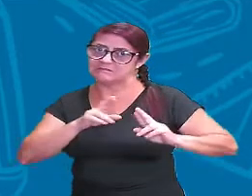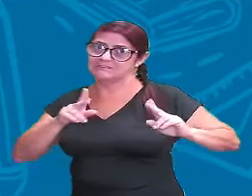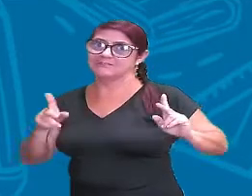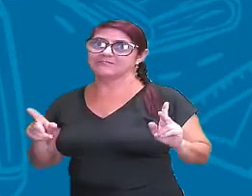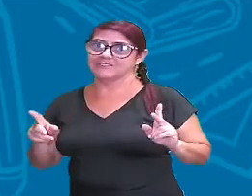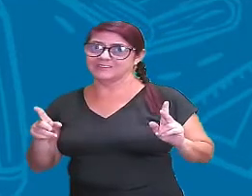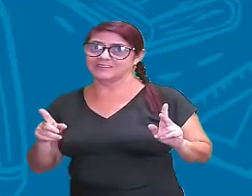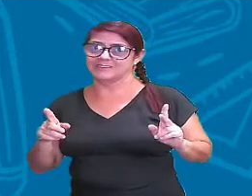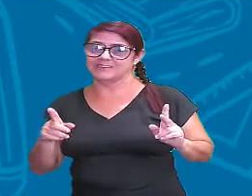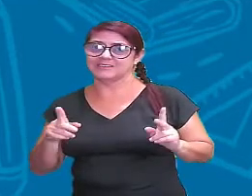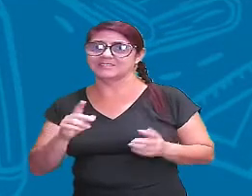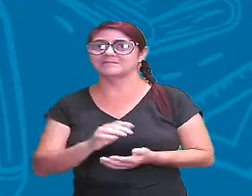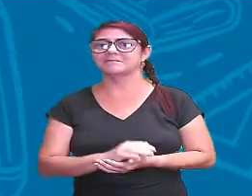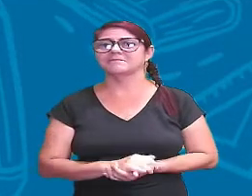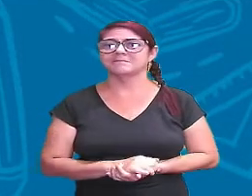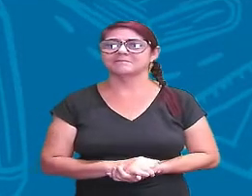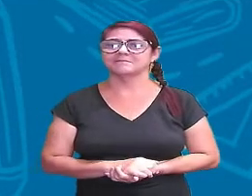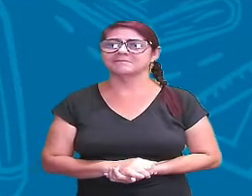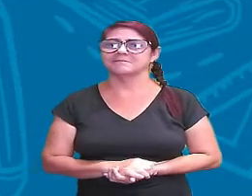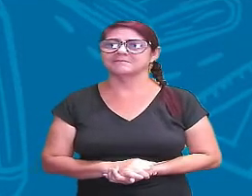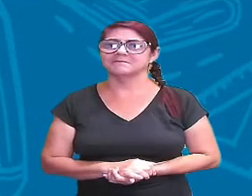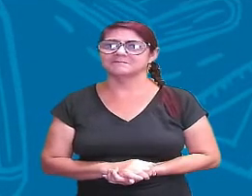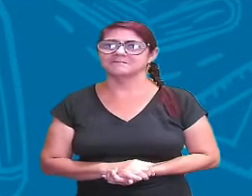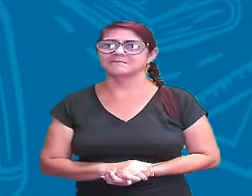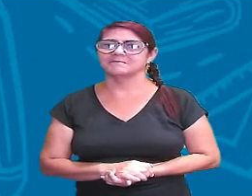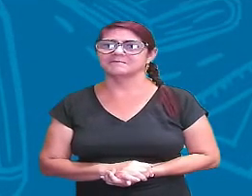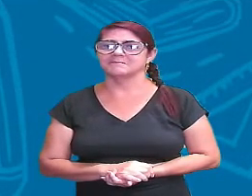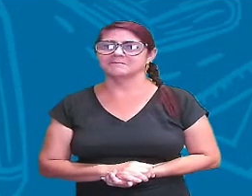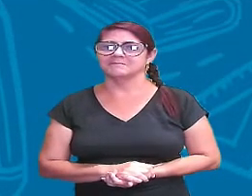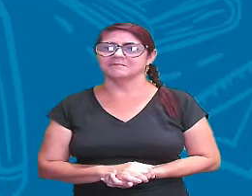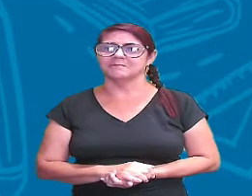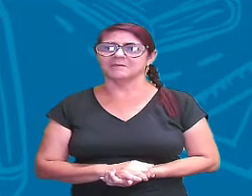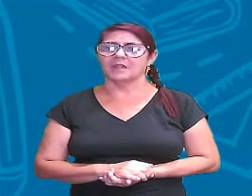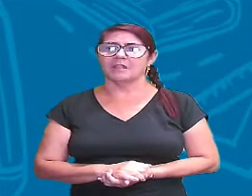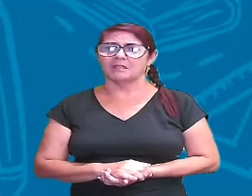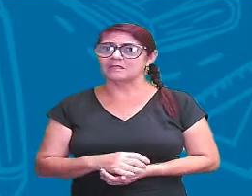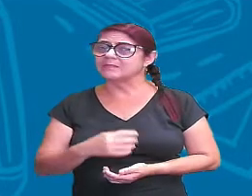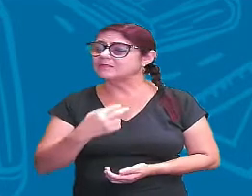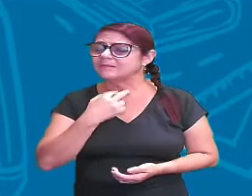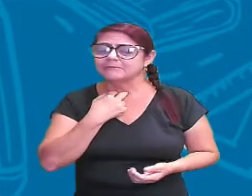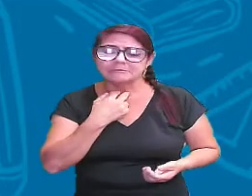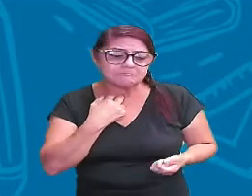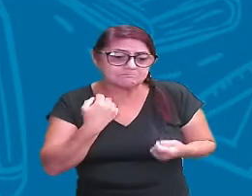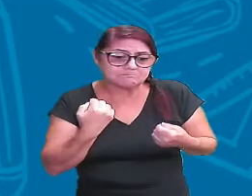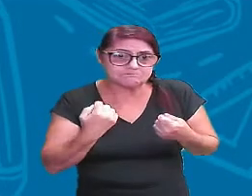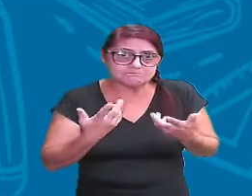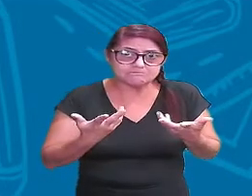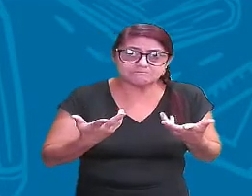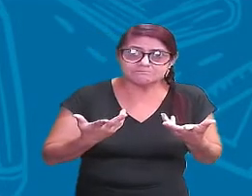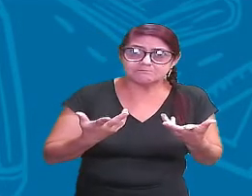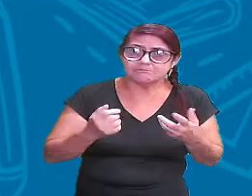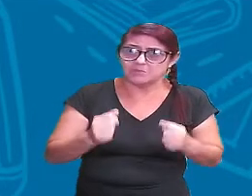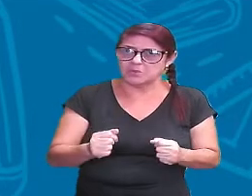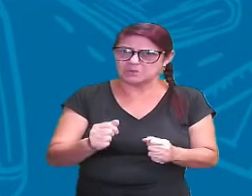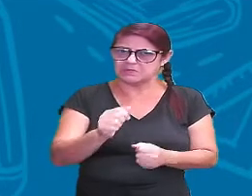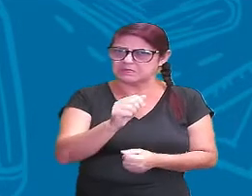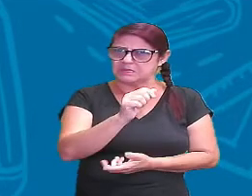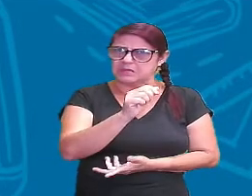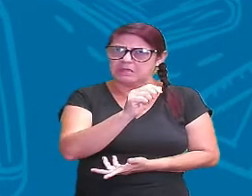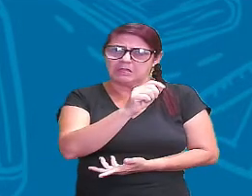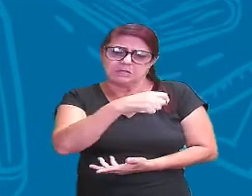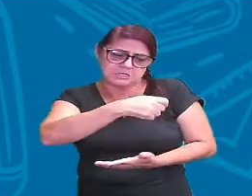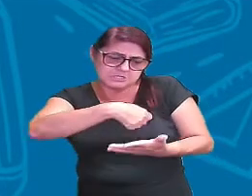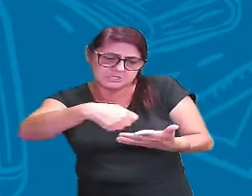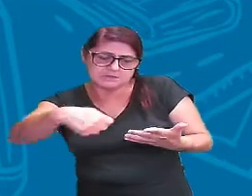significa que o R tem um som fraco. Então, eu não posso colocar RR aqui. Se